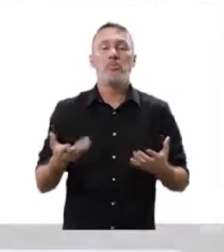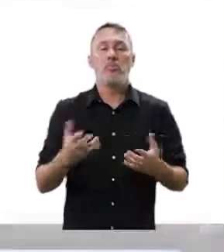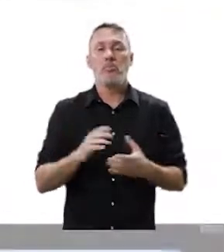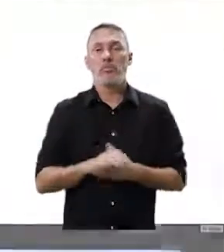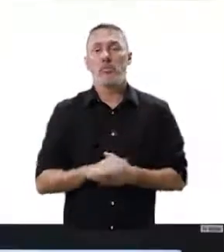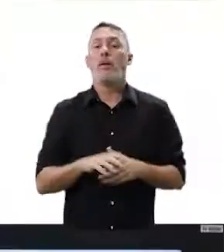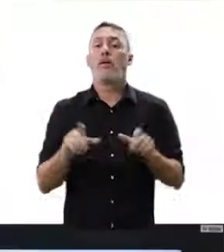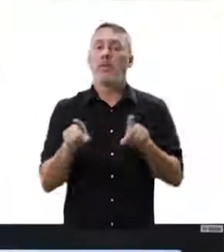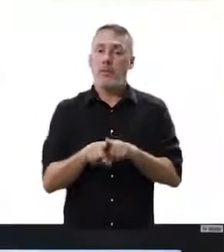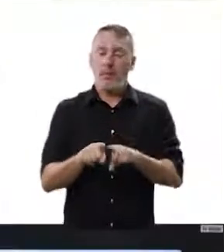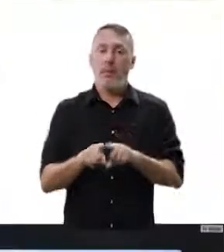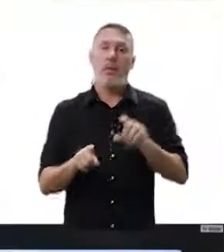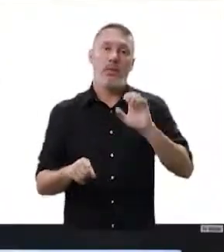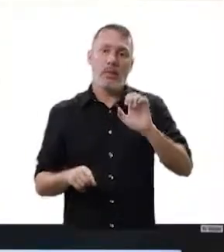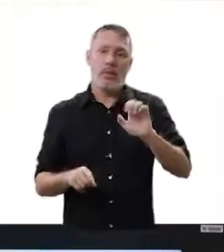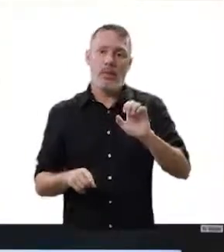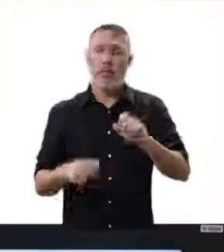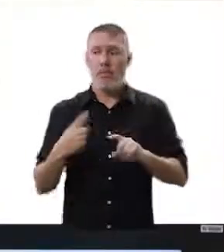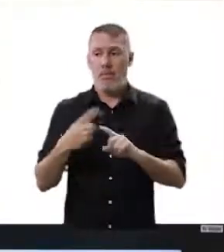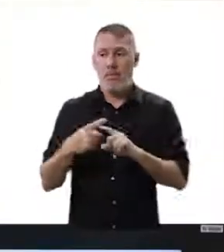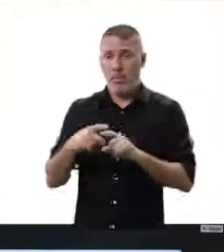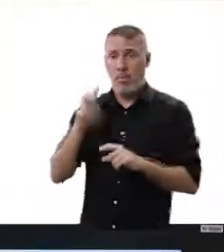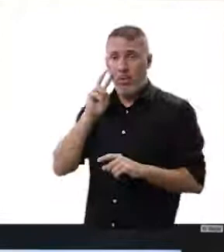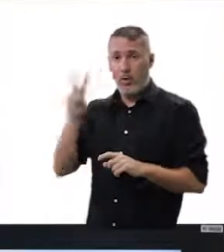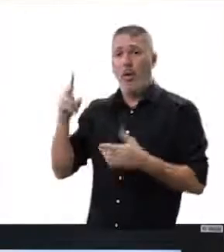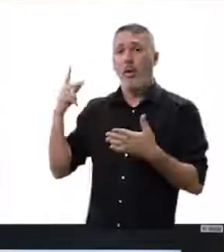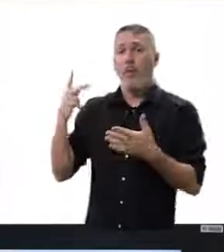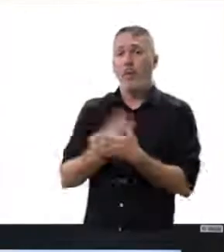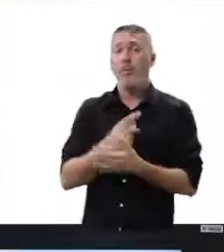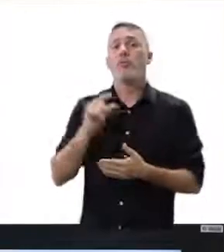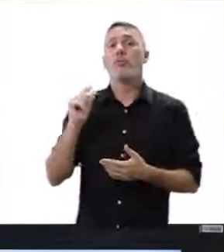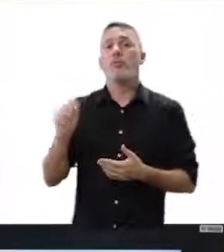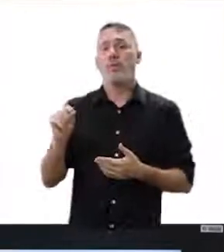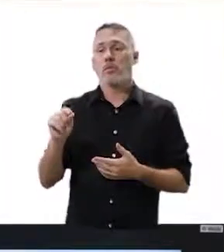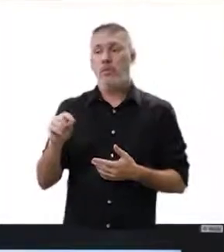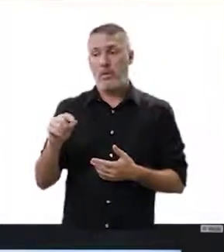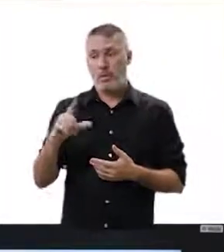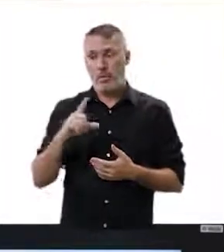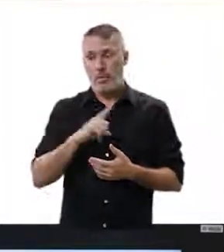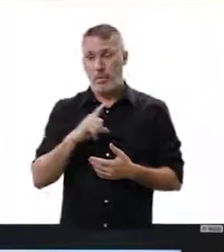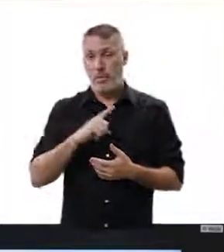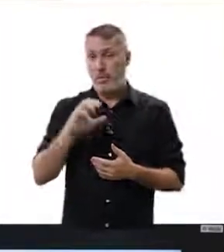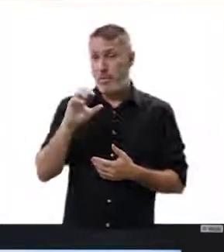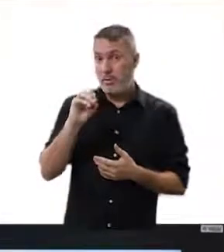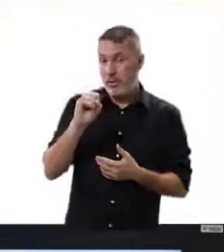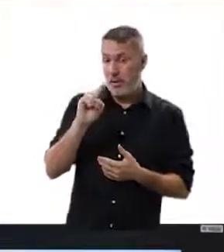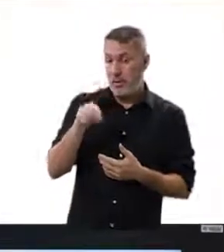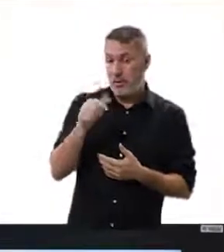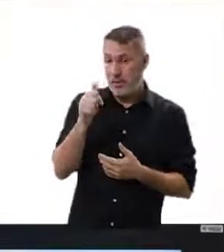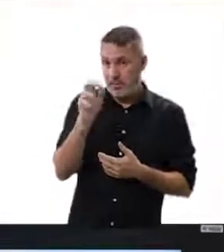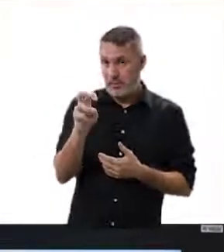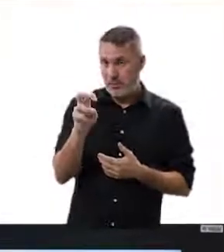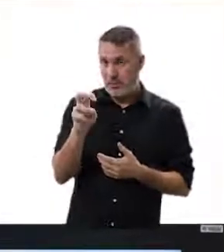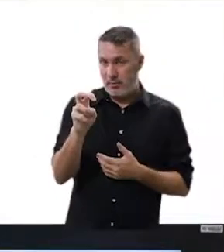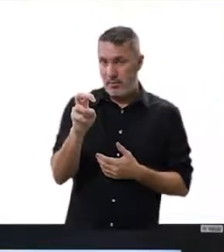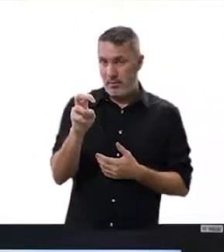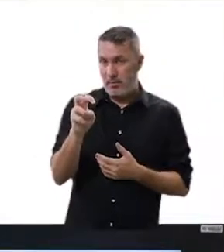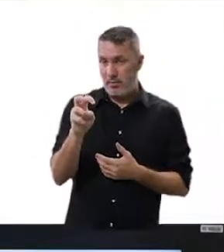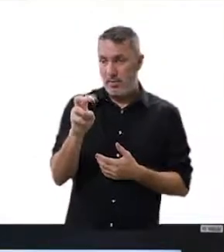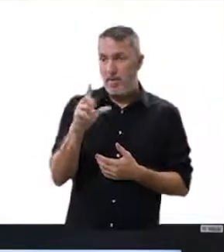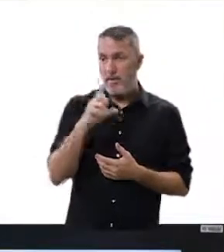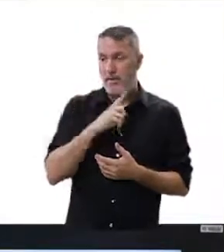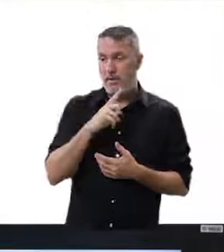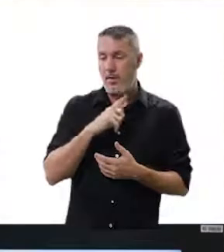como gabarito? Também letra E, porque olha só o que aconteceu. A gente tinha uma solução de 0,15